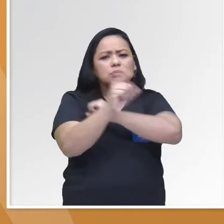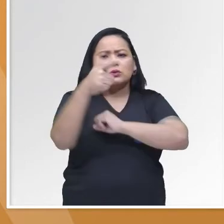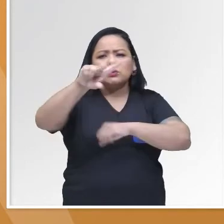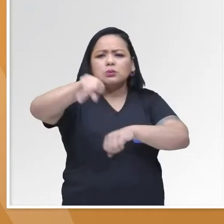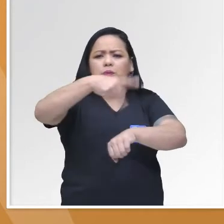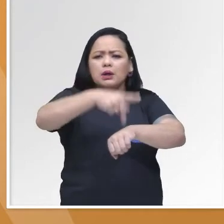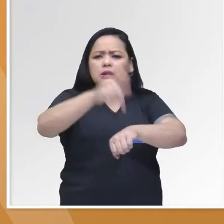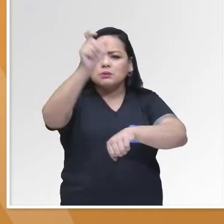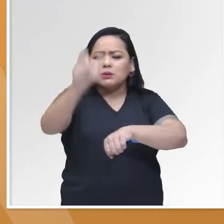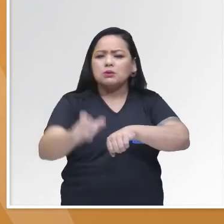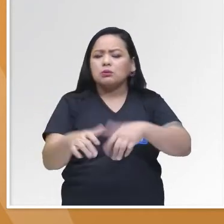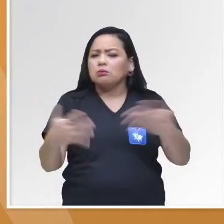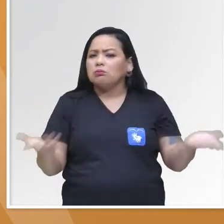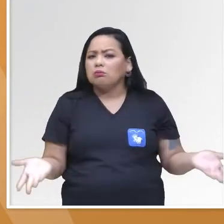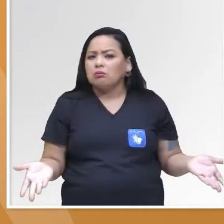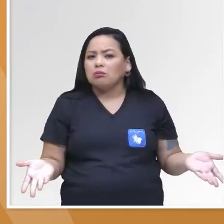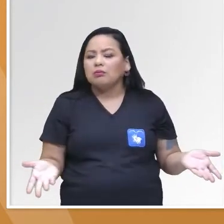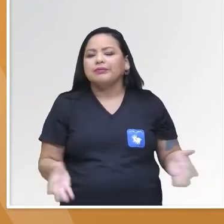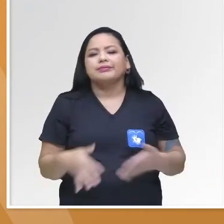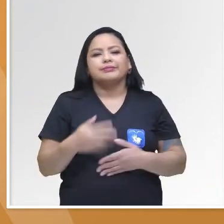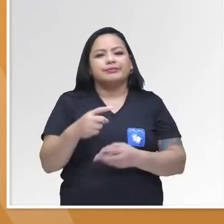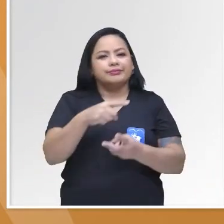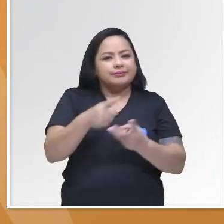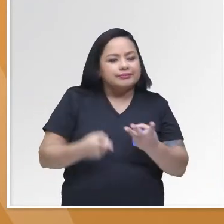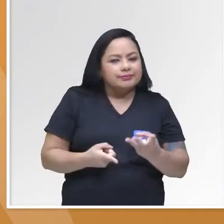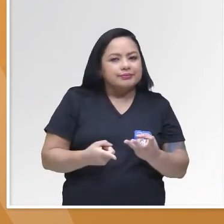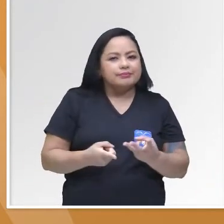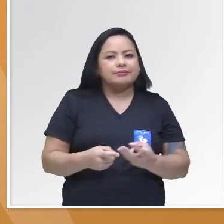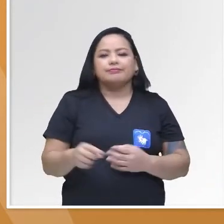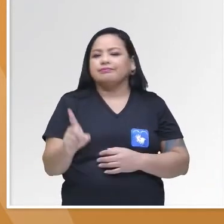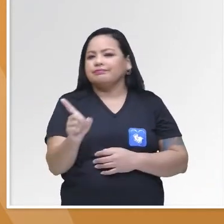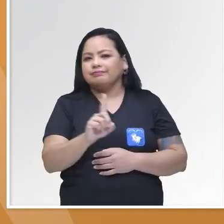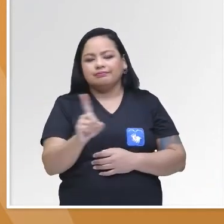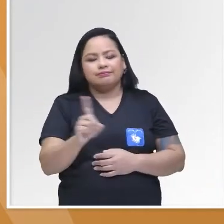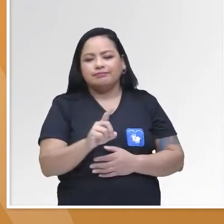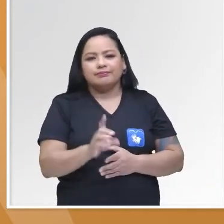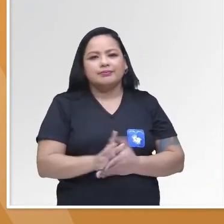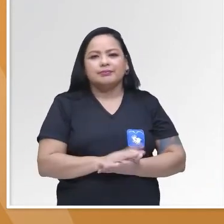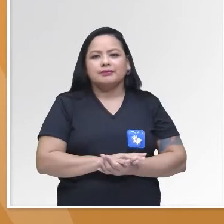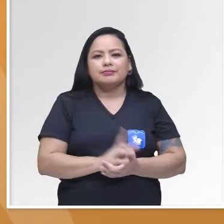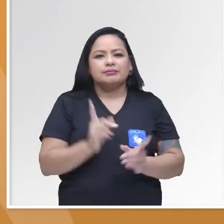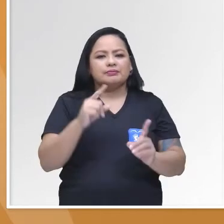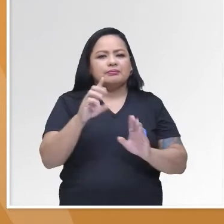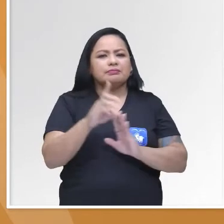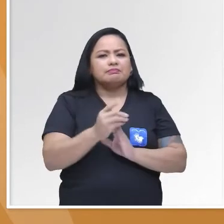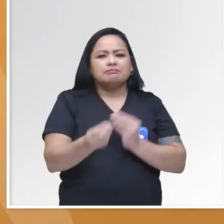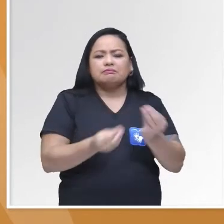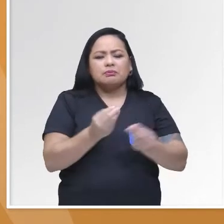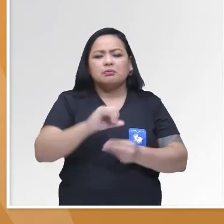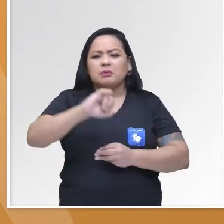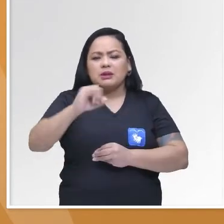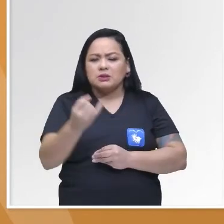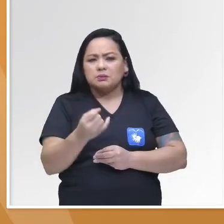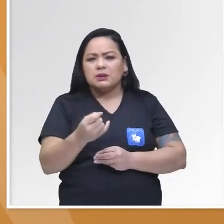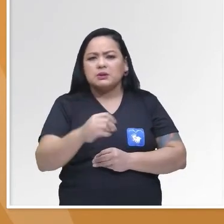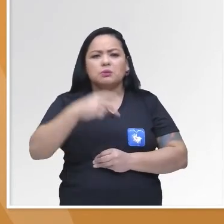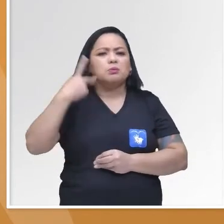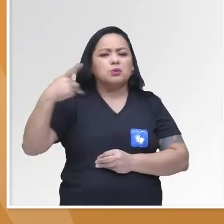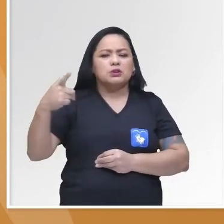estrangeiros? Bem, estes não desfrutavam de nenhum tipo de participação